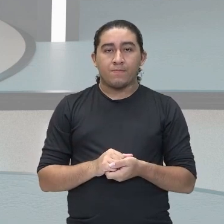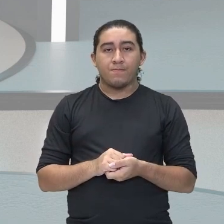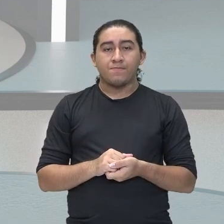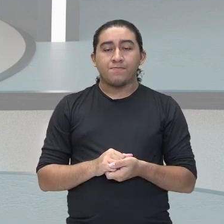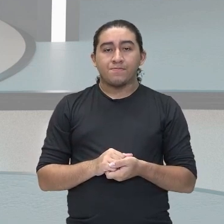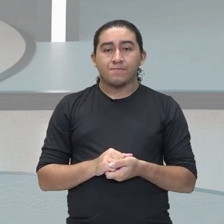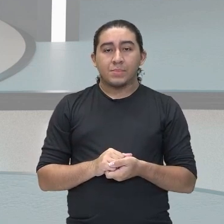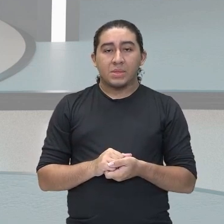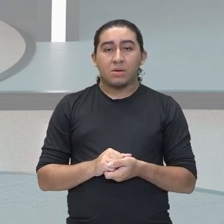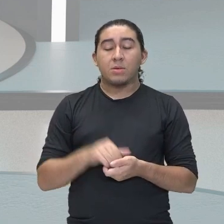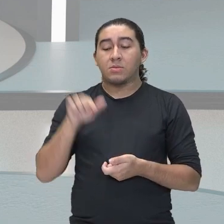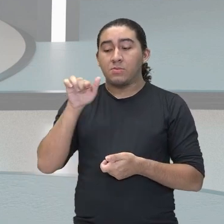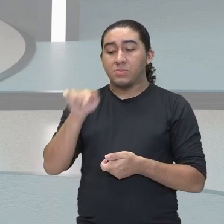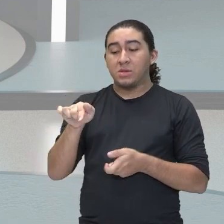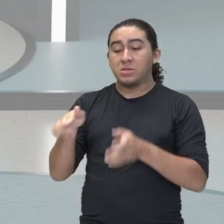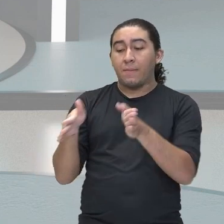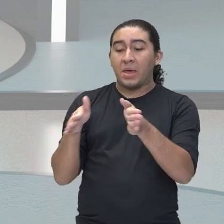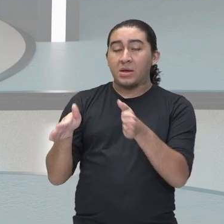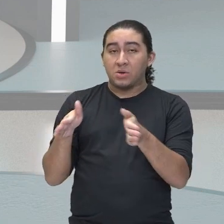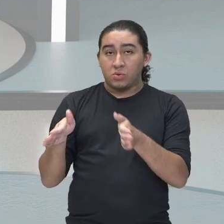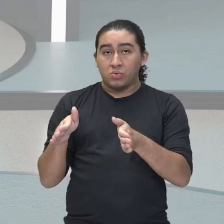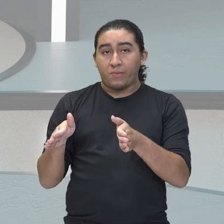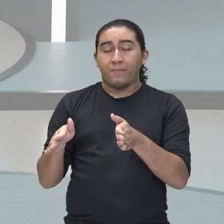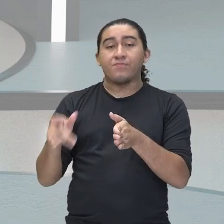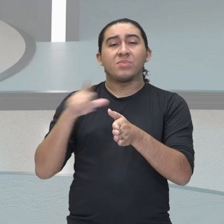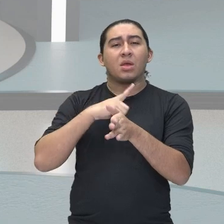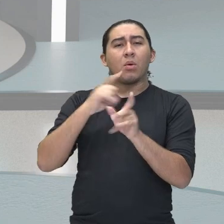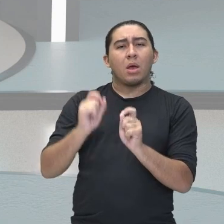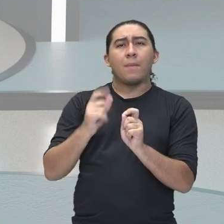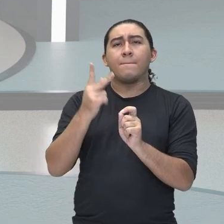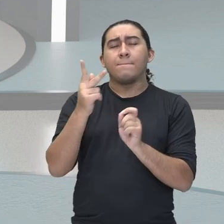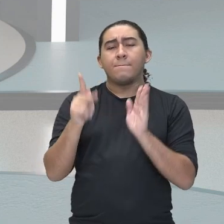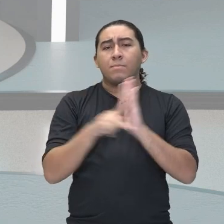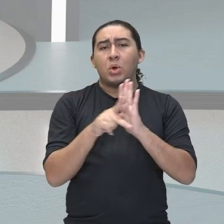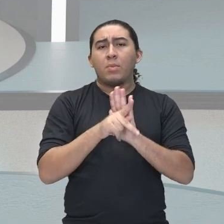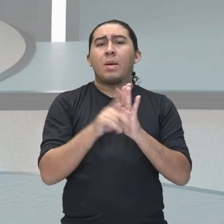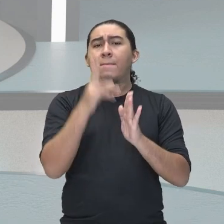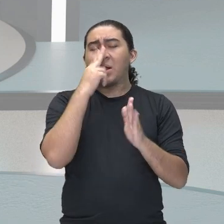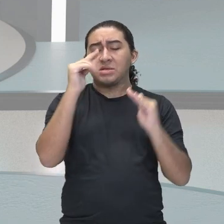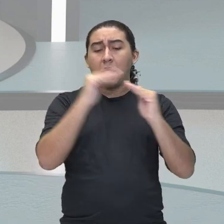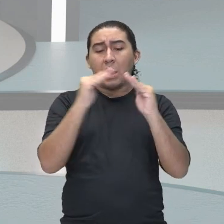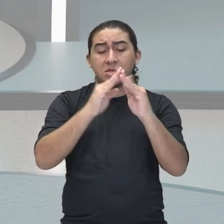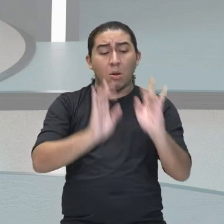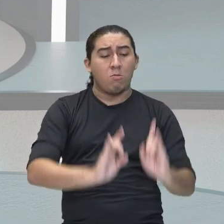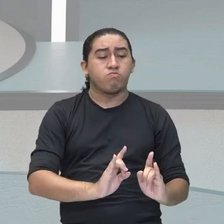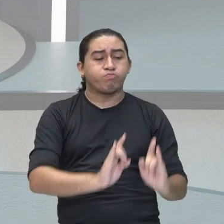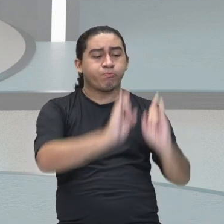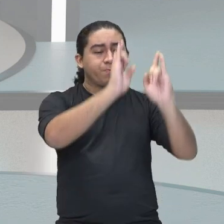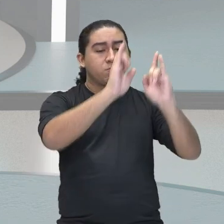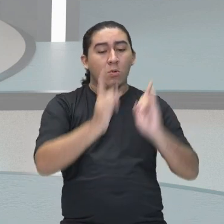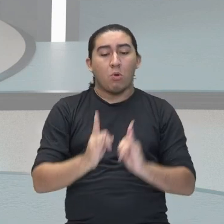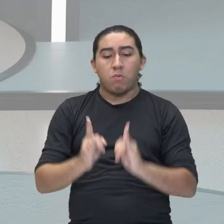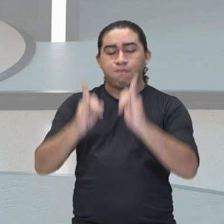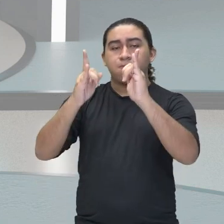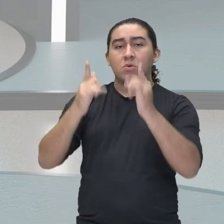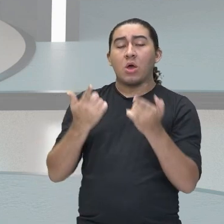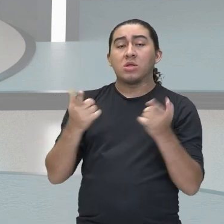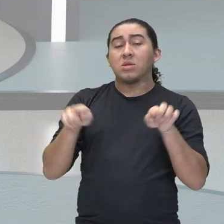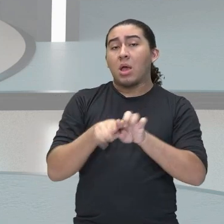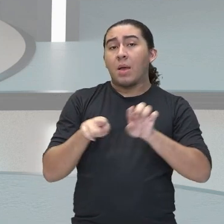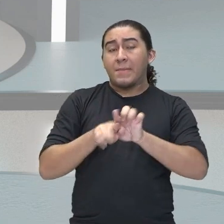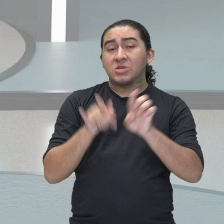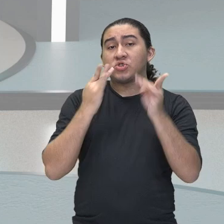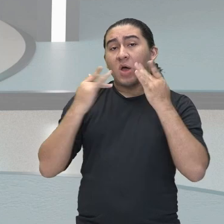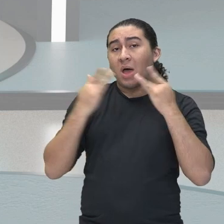a arquitetura foi destinada mais a palácios, a teatros, nessa época para